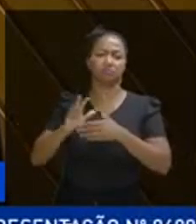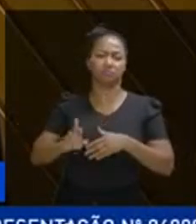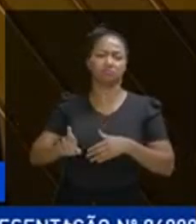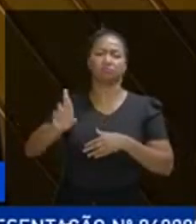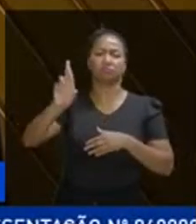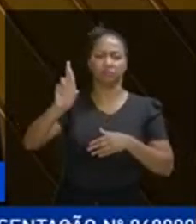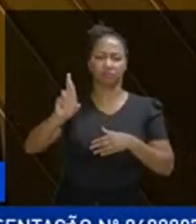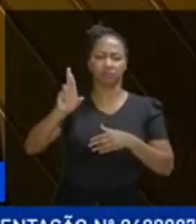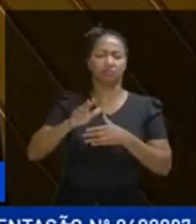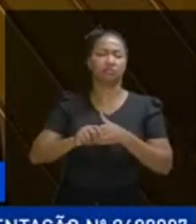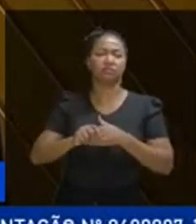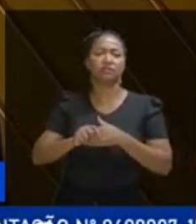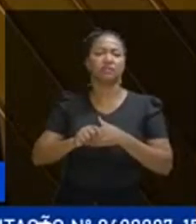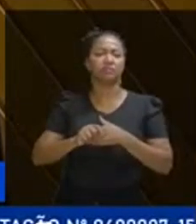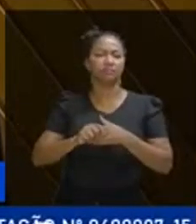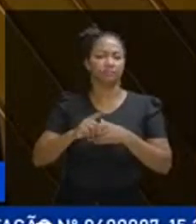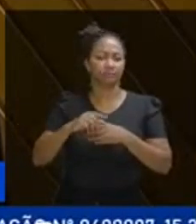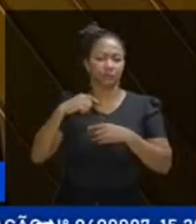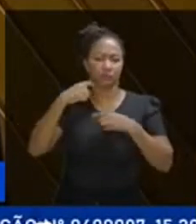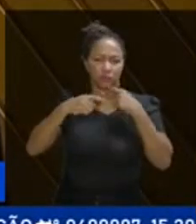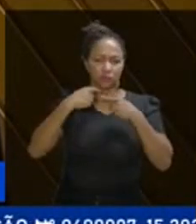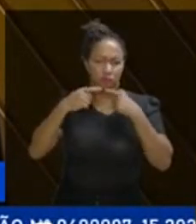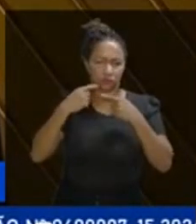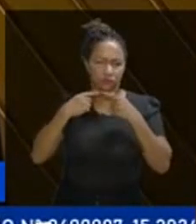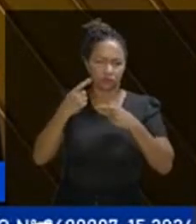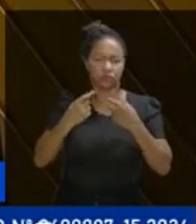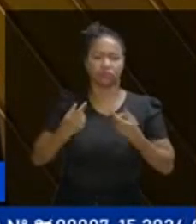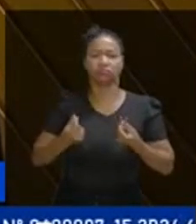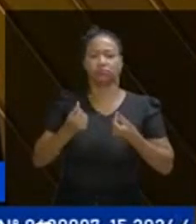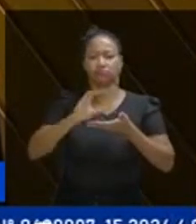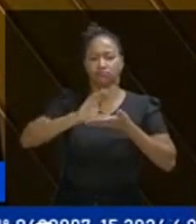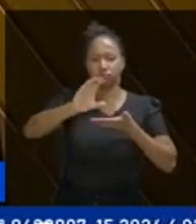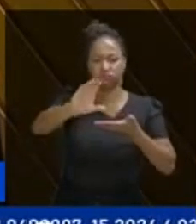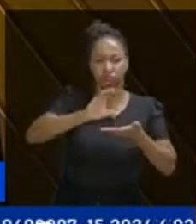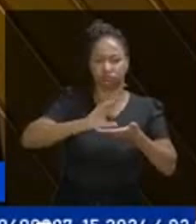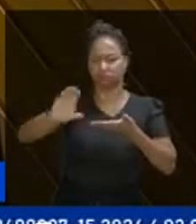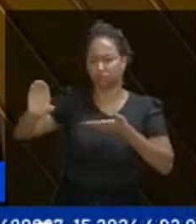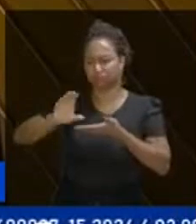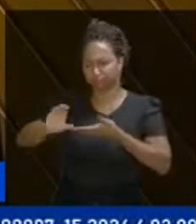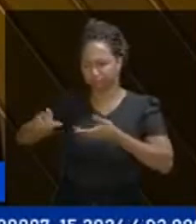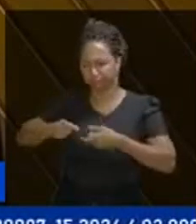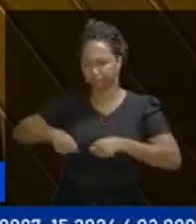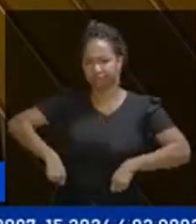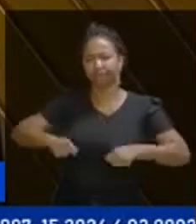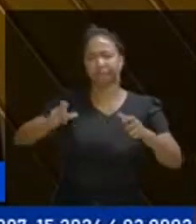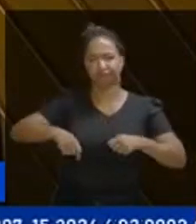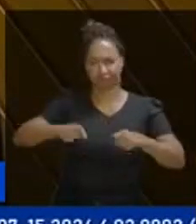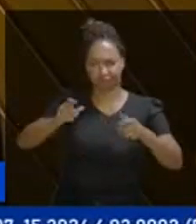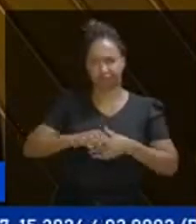representante, para apurar suspeitas de desvios de recursos públicos em obra de urbanização.